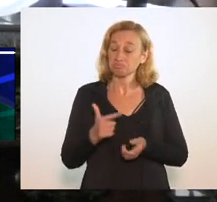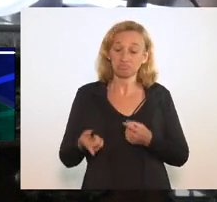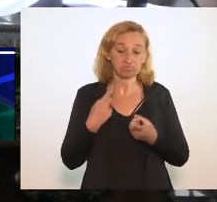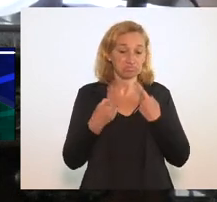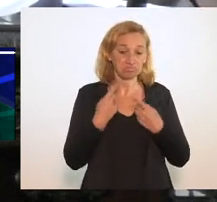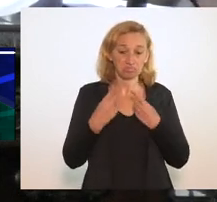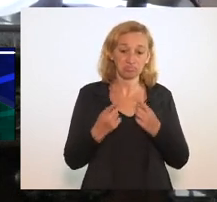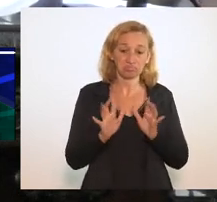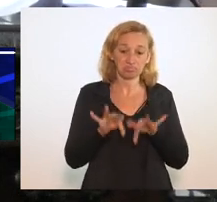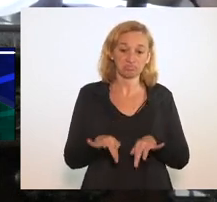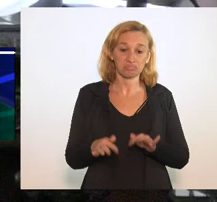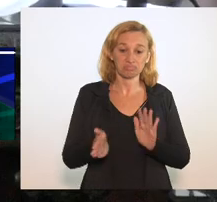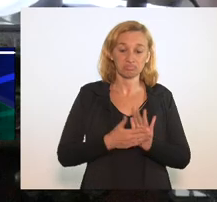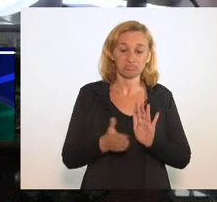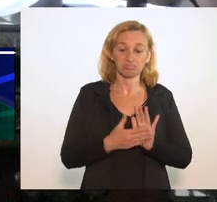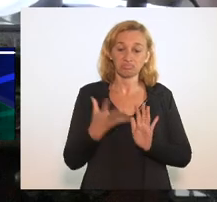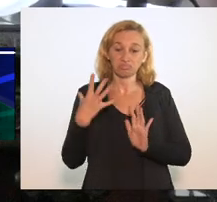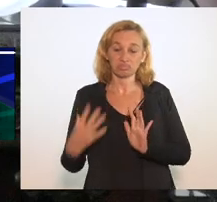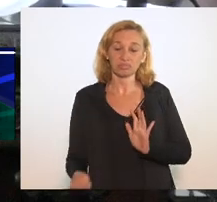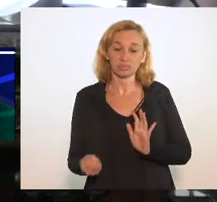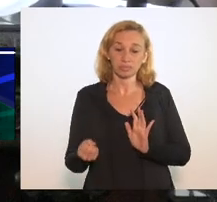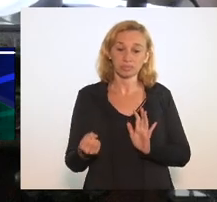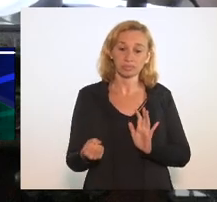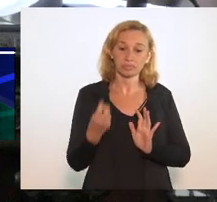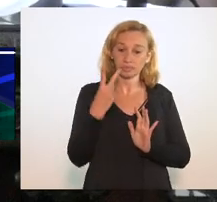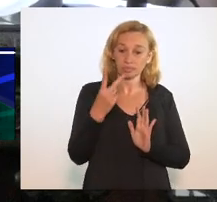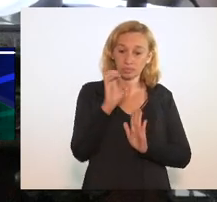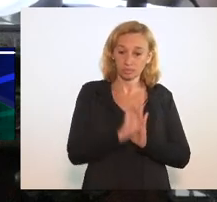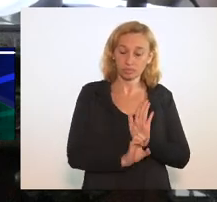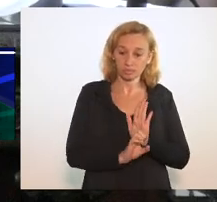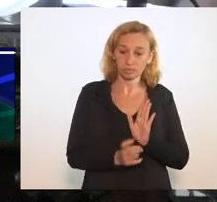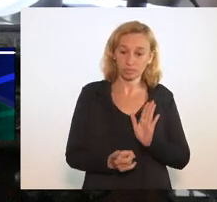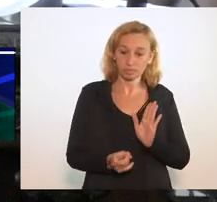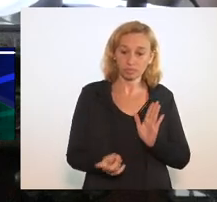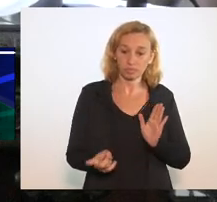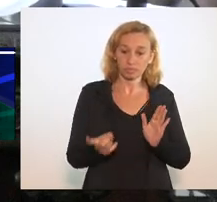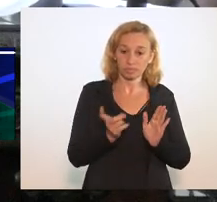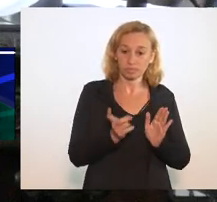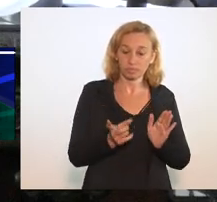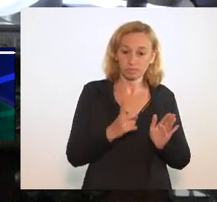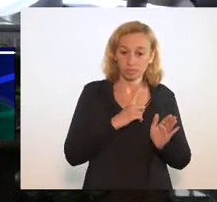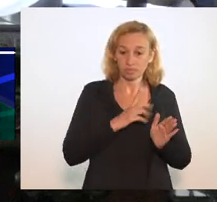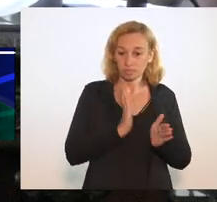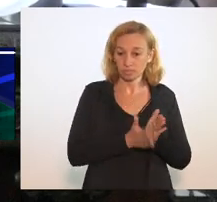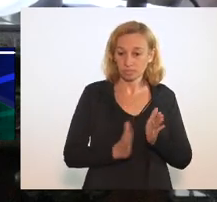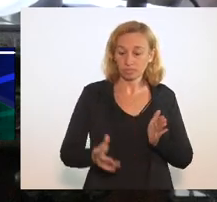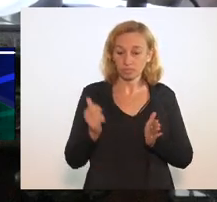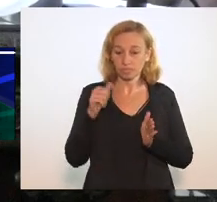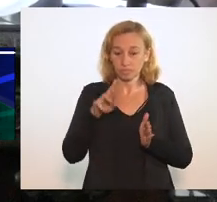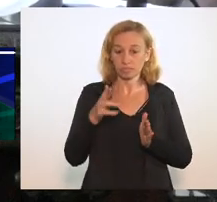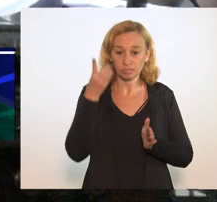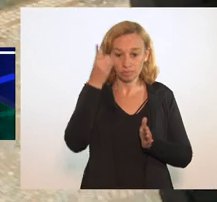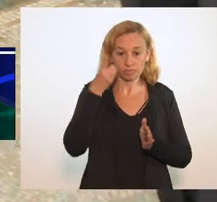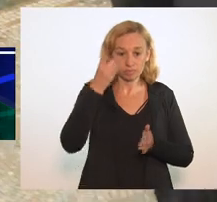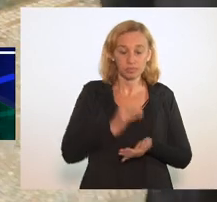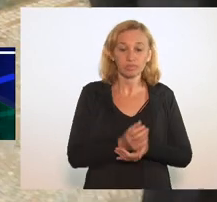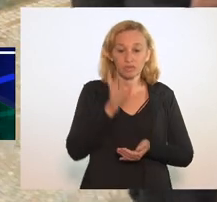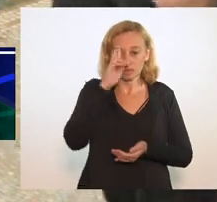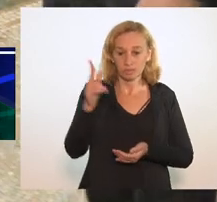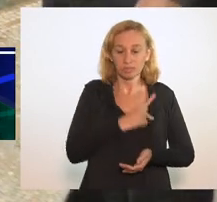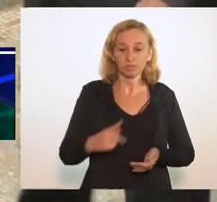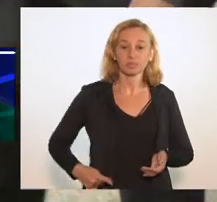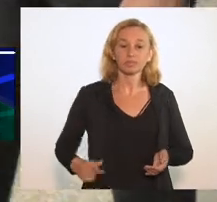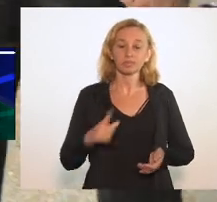queira discutir em sede da discussão, a presente proposta recebeu duas emendas, mas aí tem uma questão de ordem do deputado Rosenberg Reis. Senhor presidente, tem